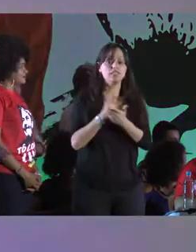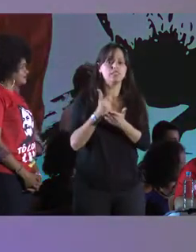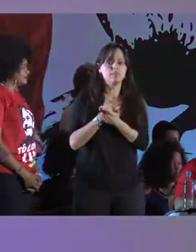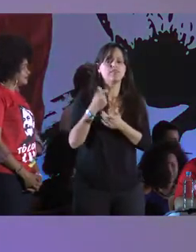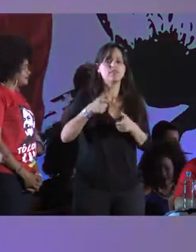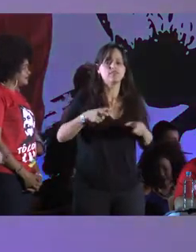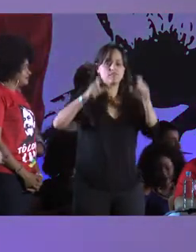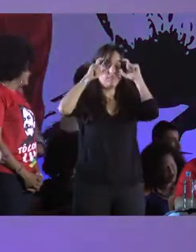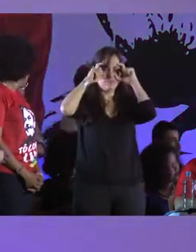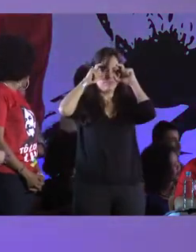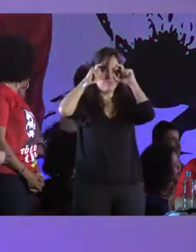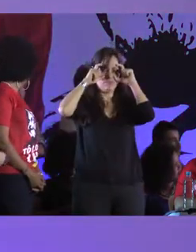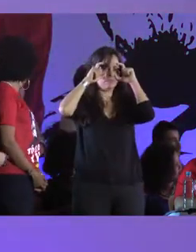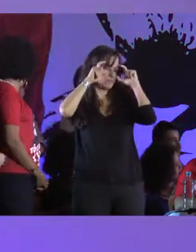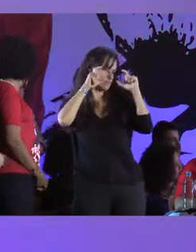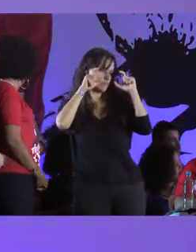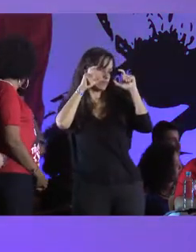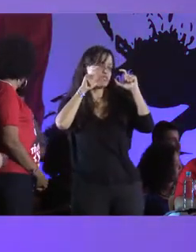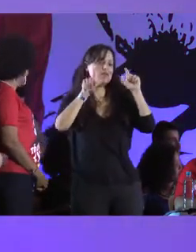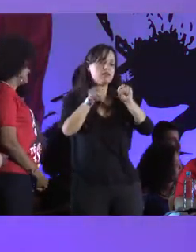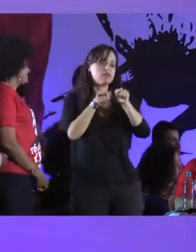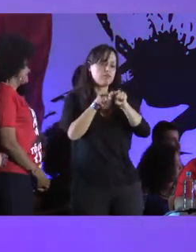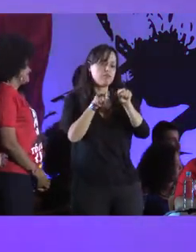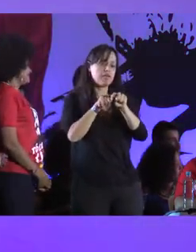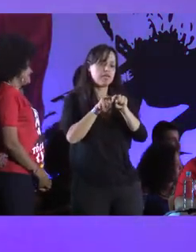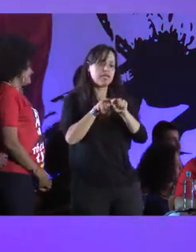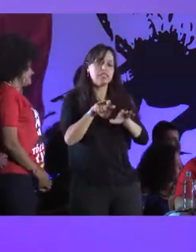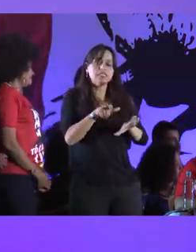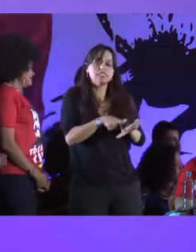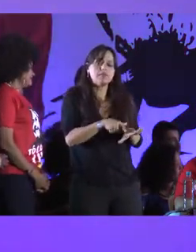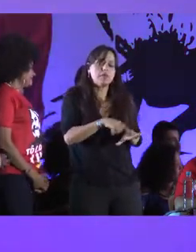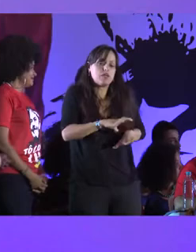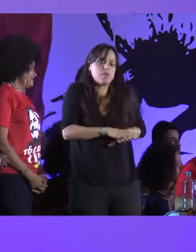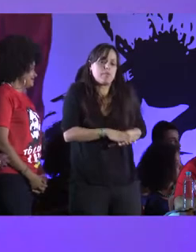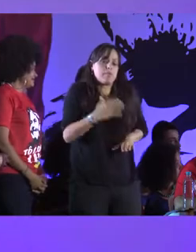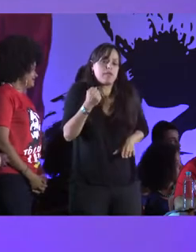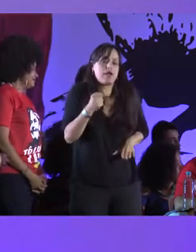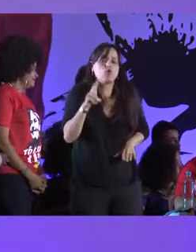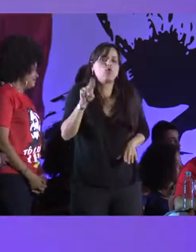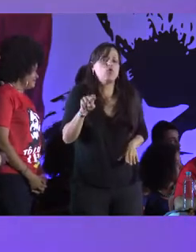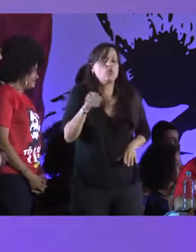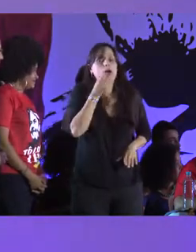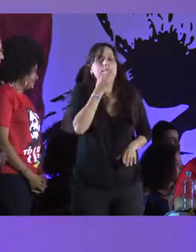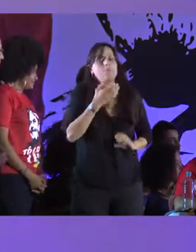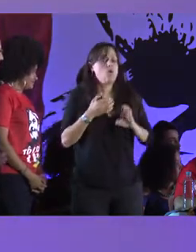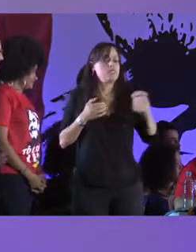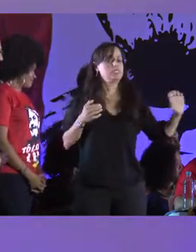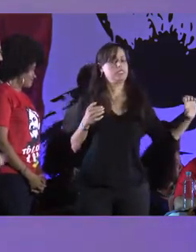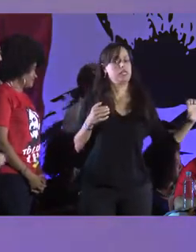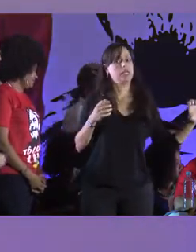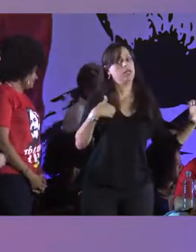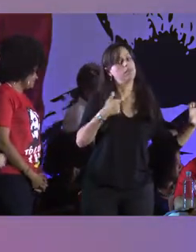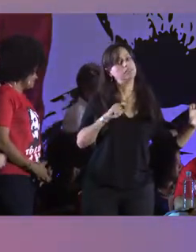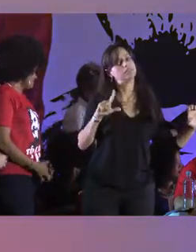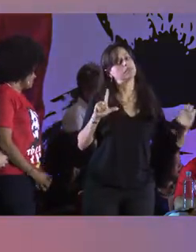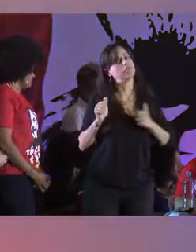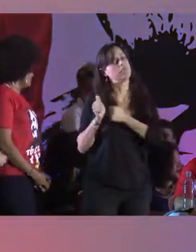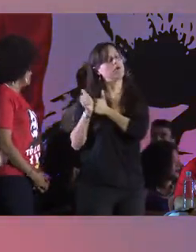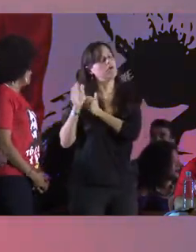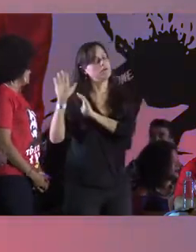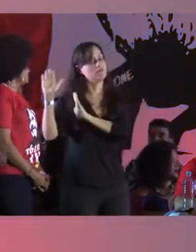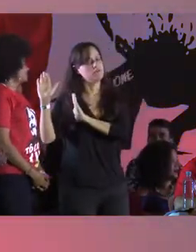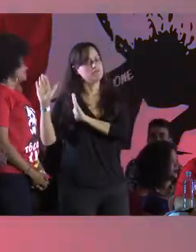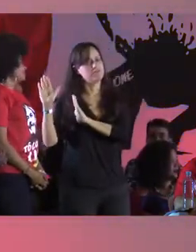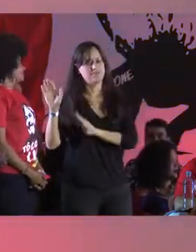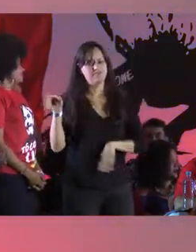Ray-Ban, quem usa sapato branco, terno branco, não fica bem na oposição, eu tenho que estar no governo. E